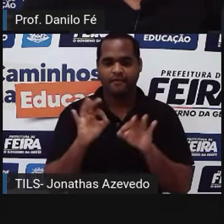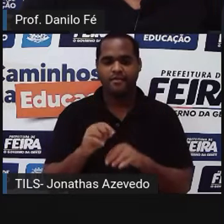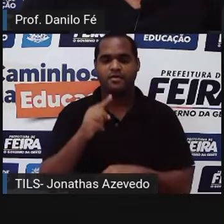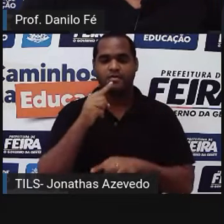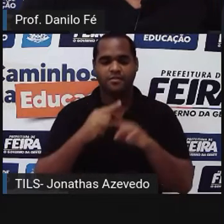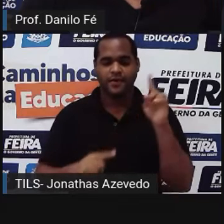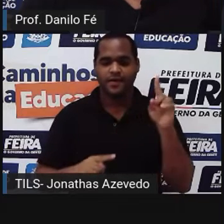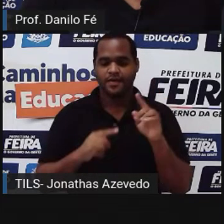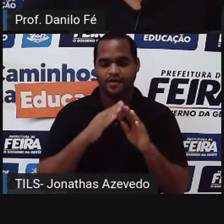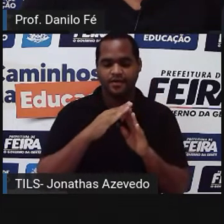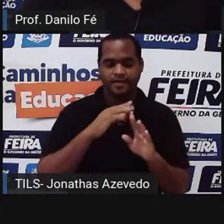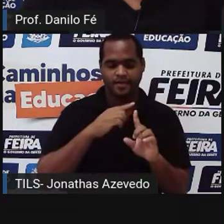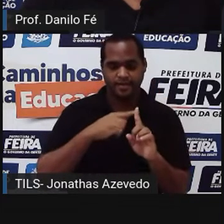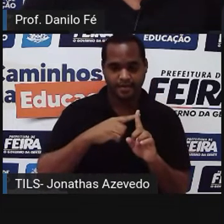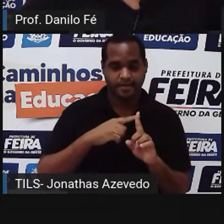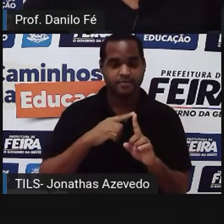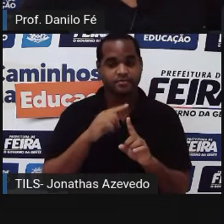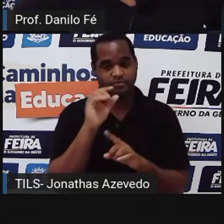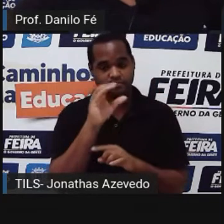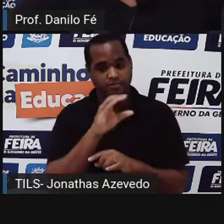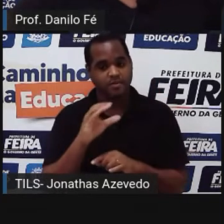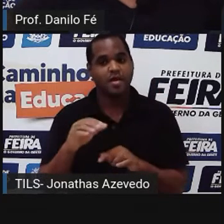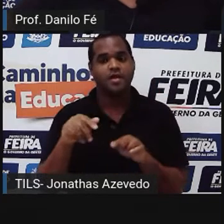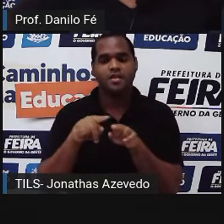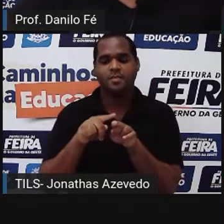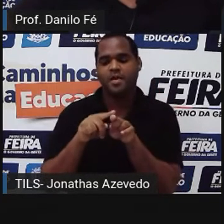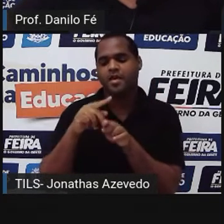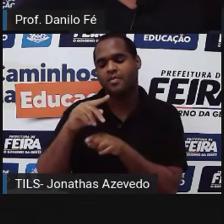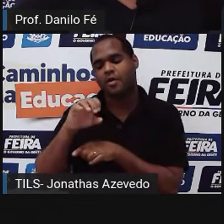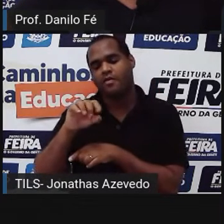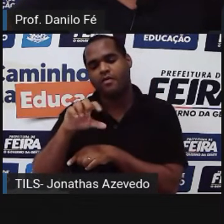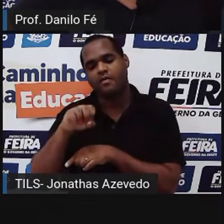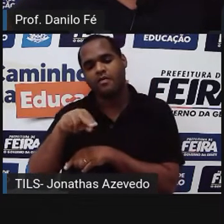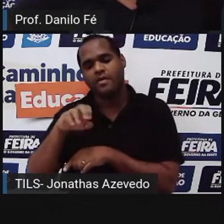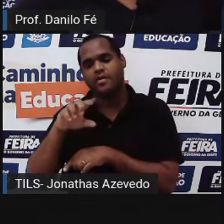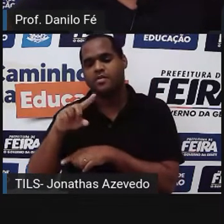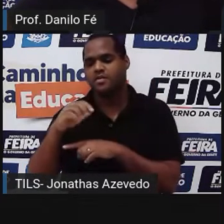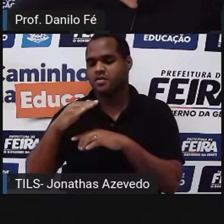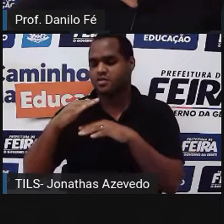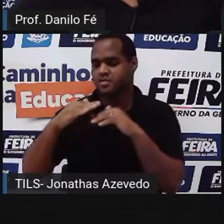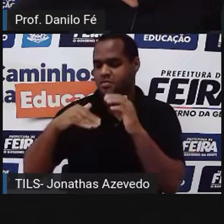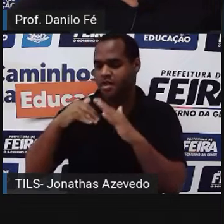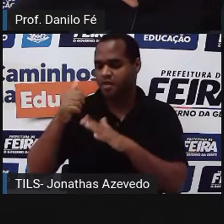igrejas, proibiam os poloneses de exercer certas profissões,